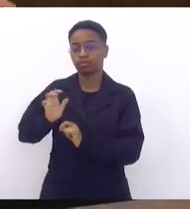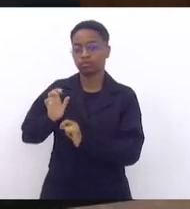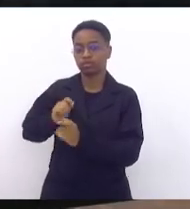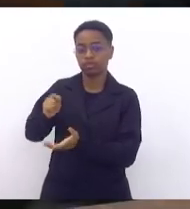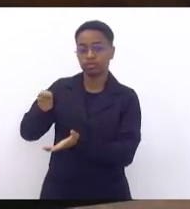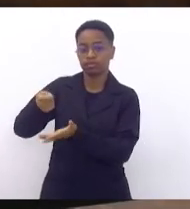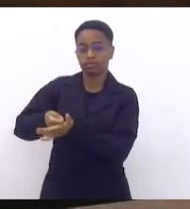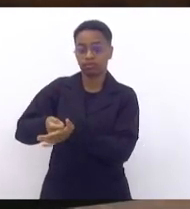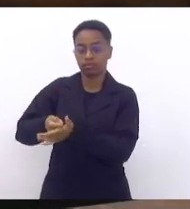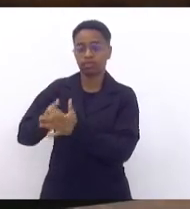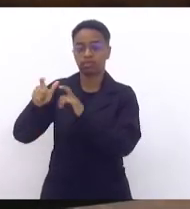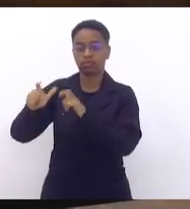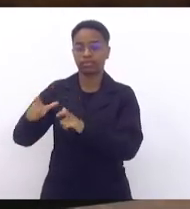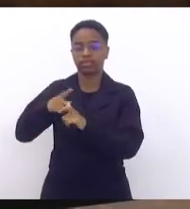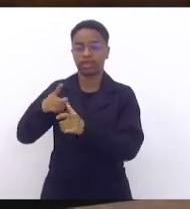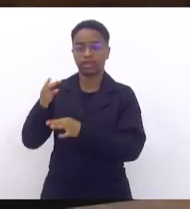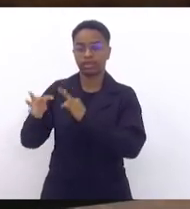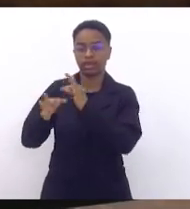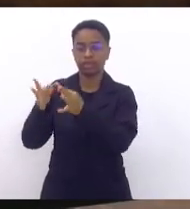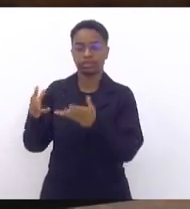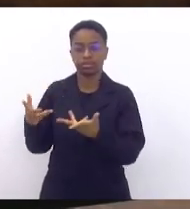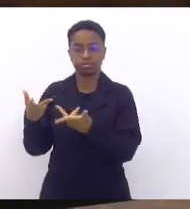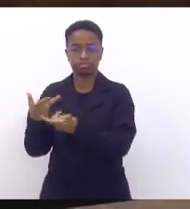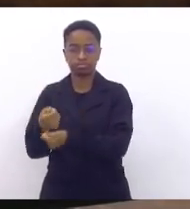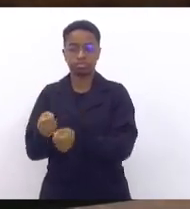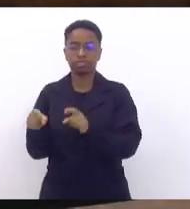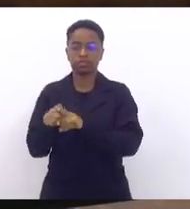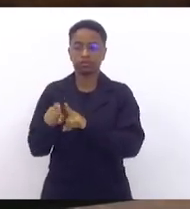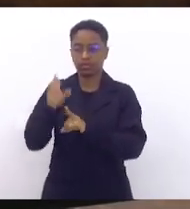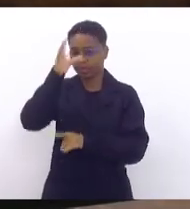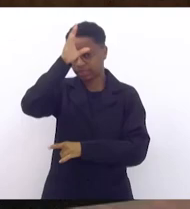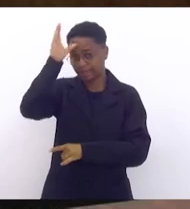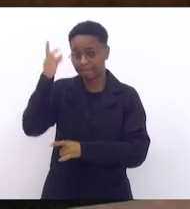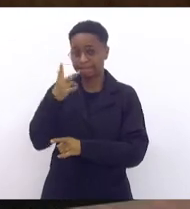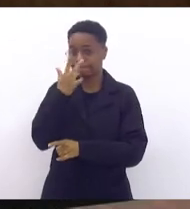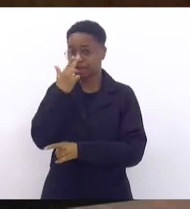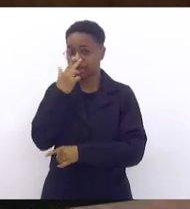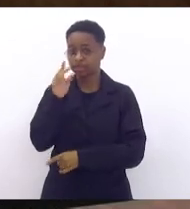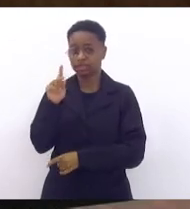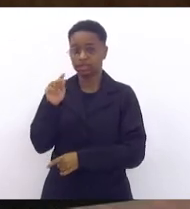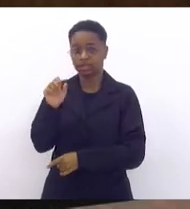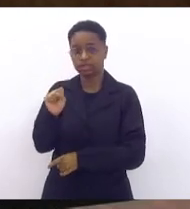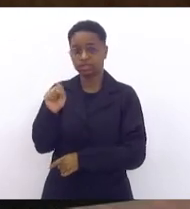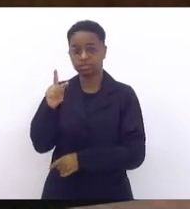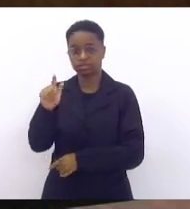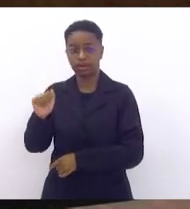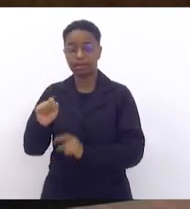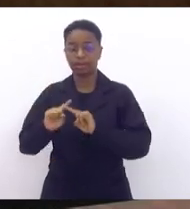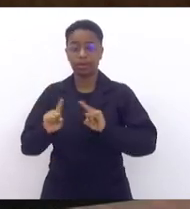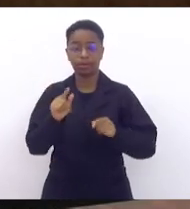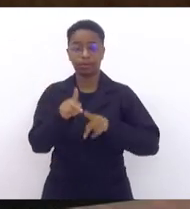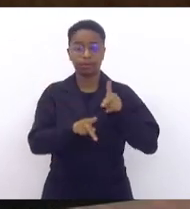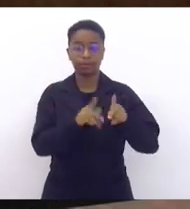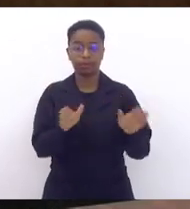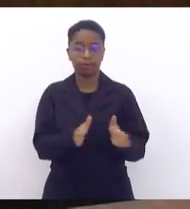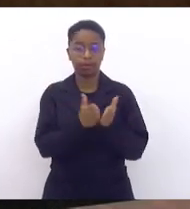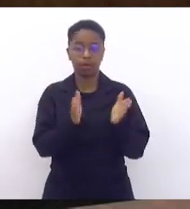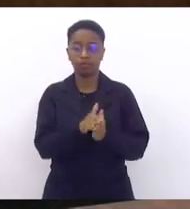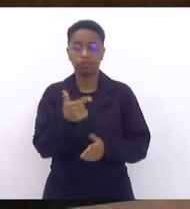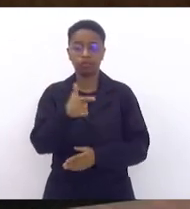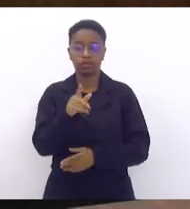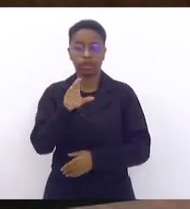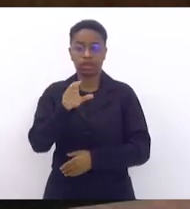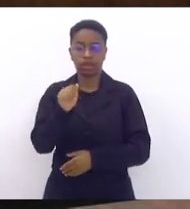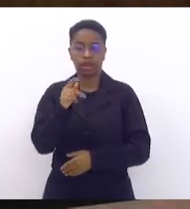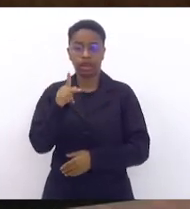com excelentes tratamentos, clínicas que parecem spa, e a população mais pobre não tem uma rede CAPS